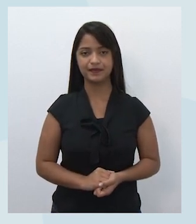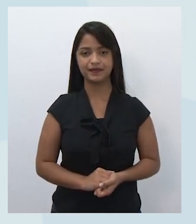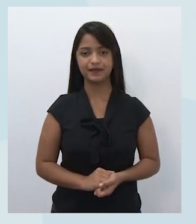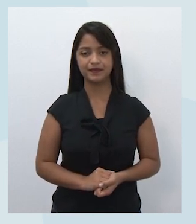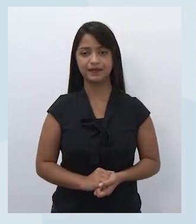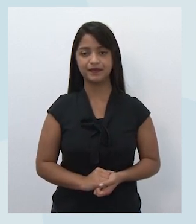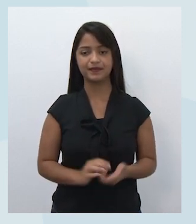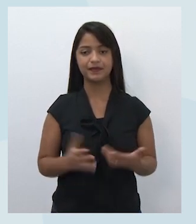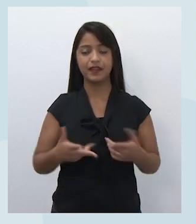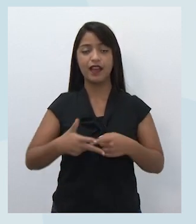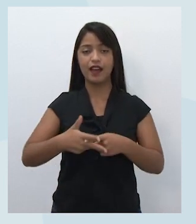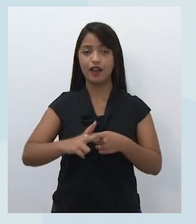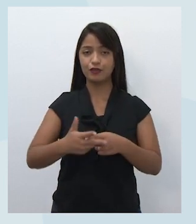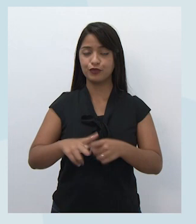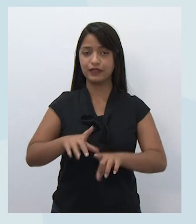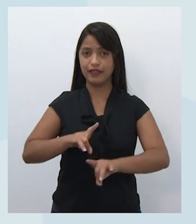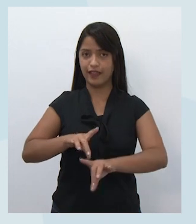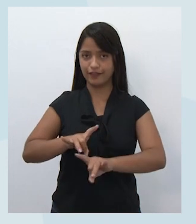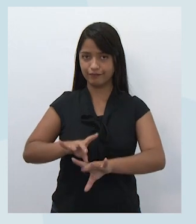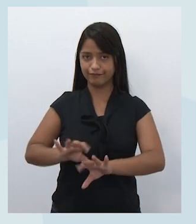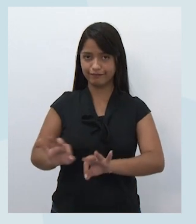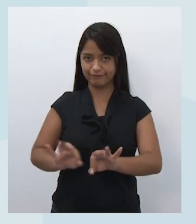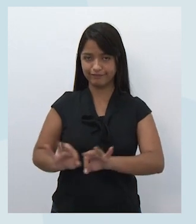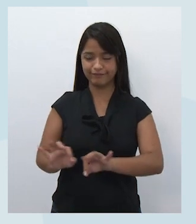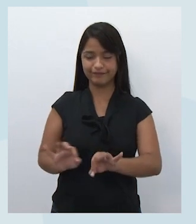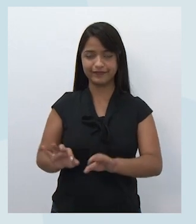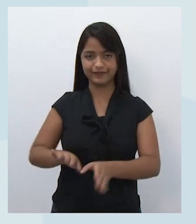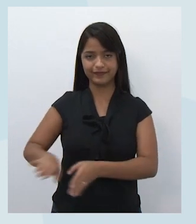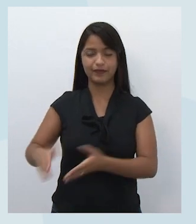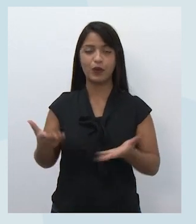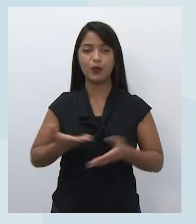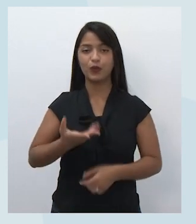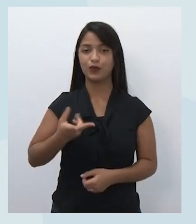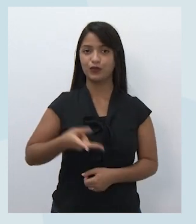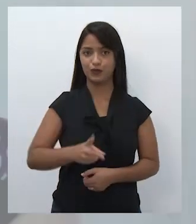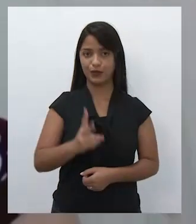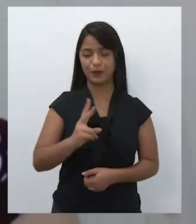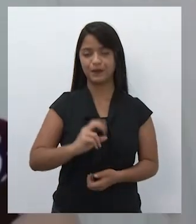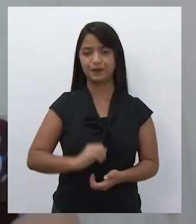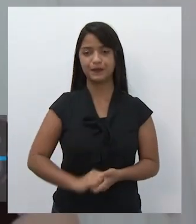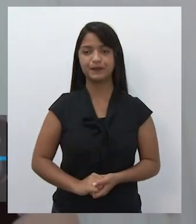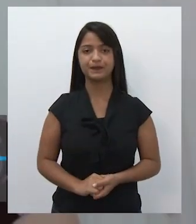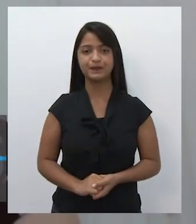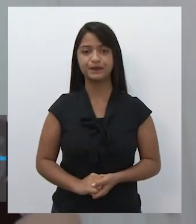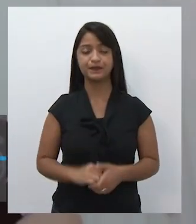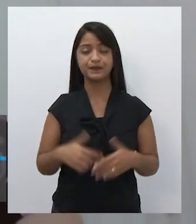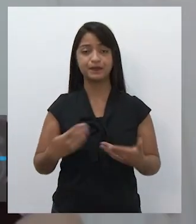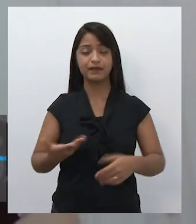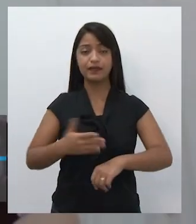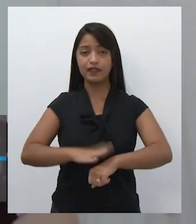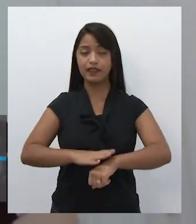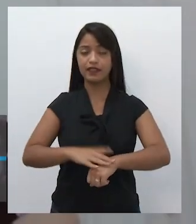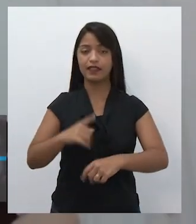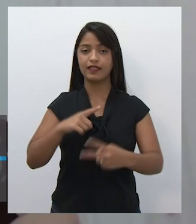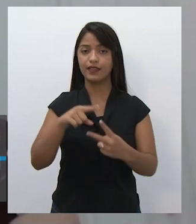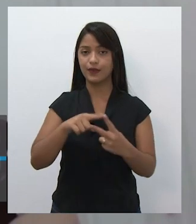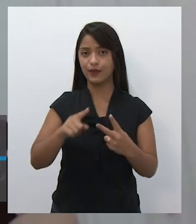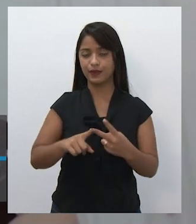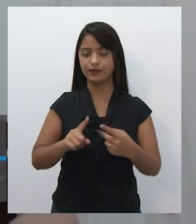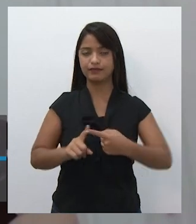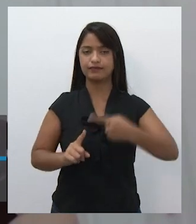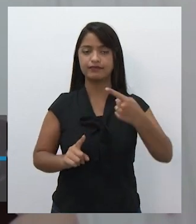Ajustes técnicos, vamos continuar então. Dividimos então o tempo em dois momentos. No